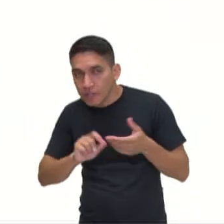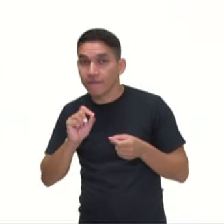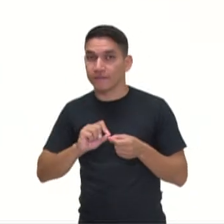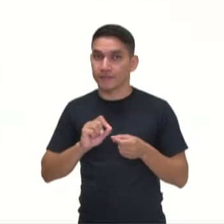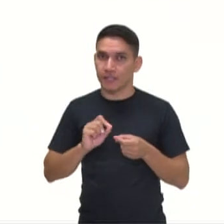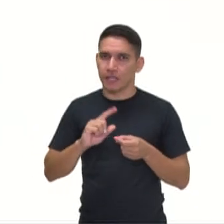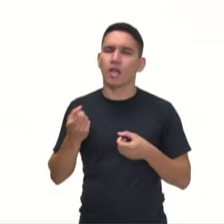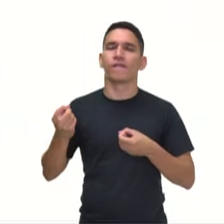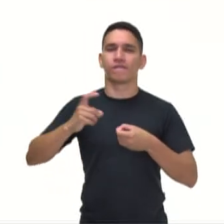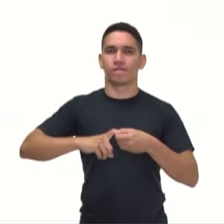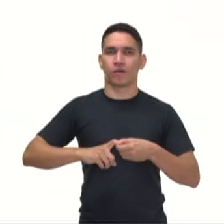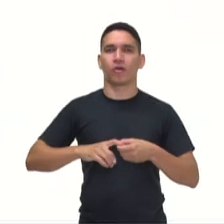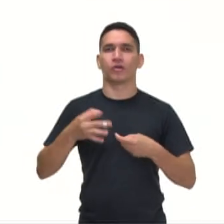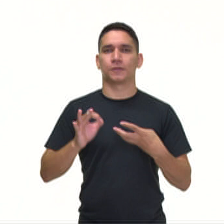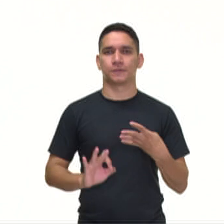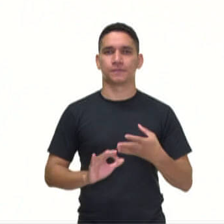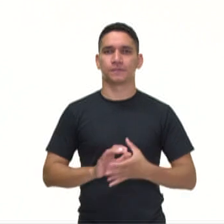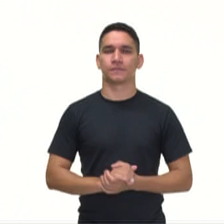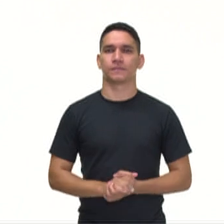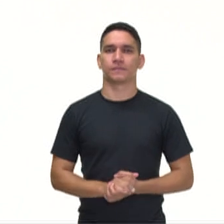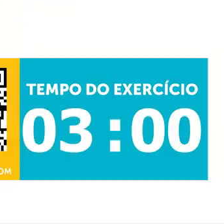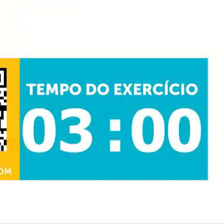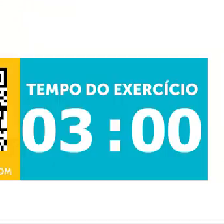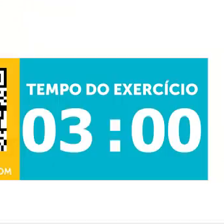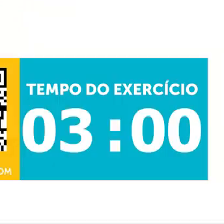exercício e eu já volto para a correção.